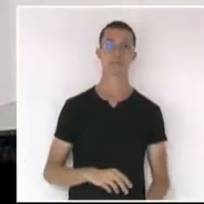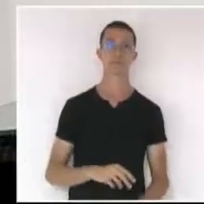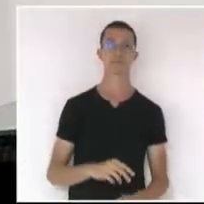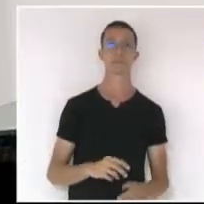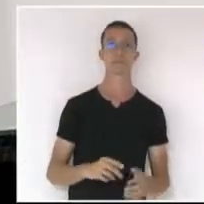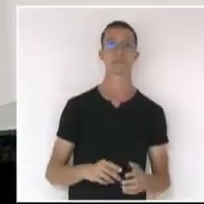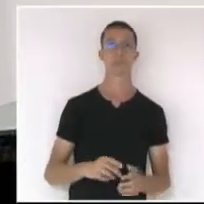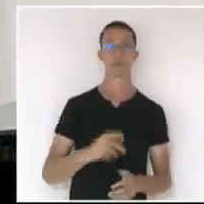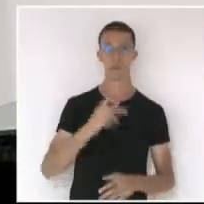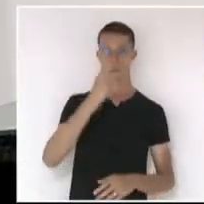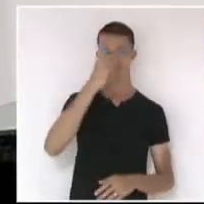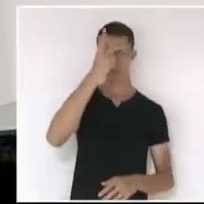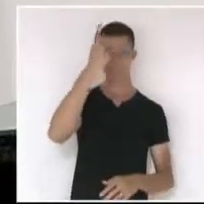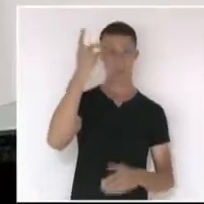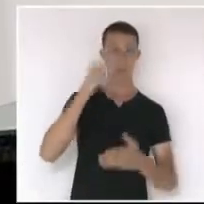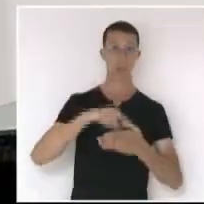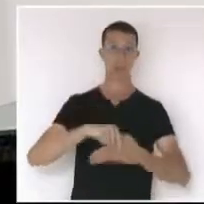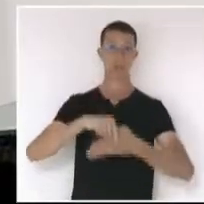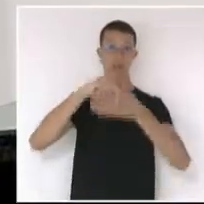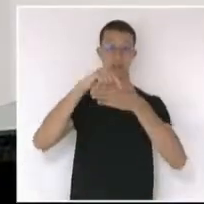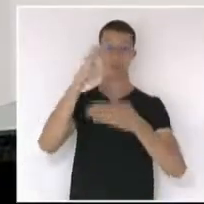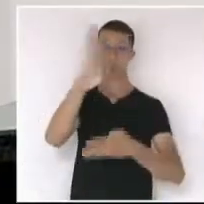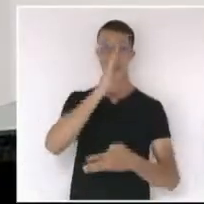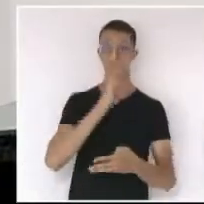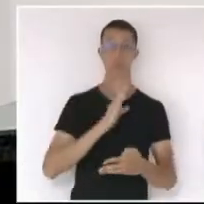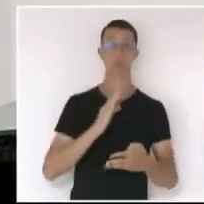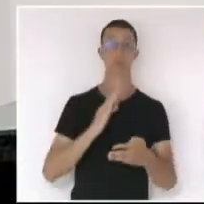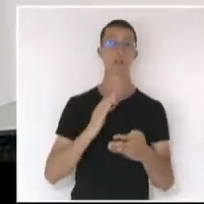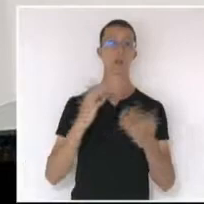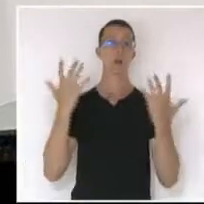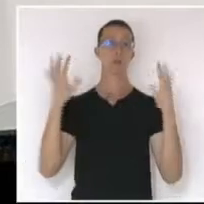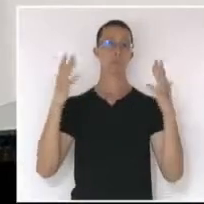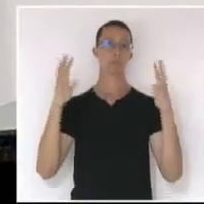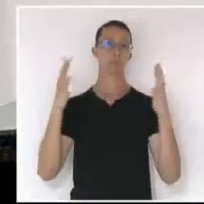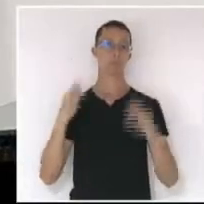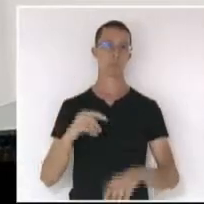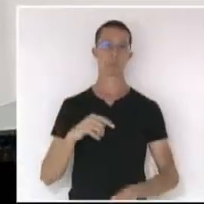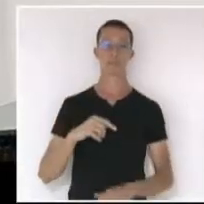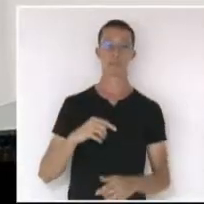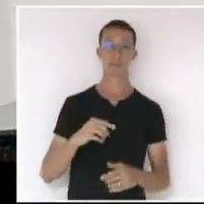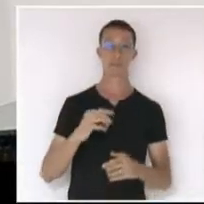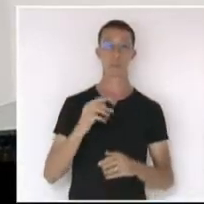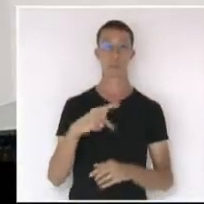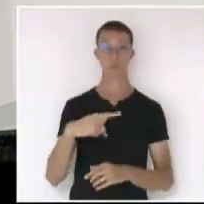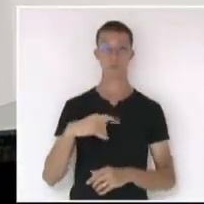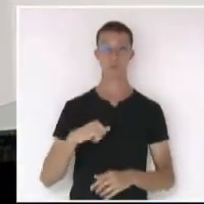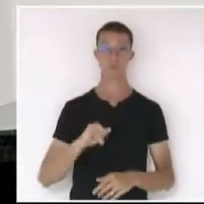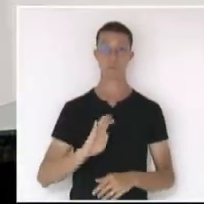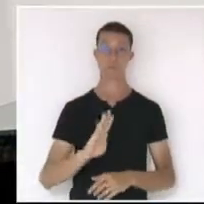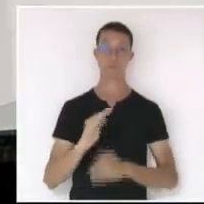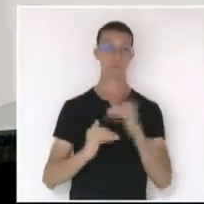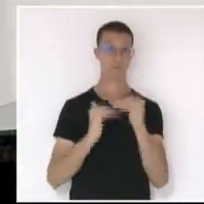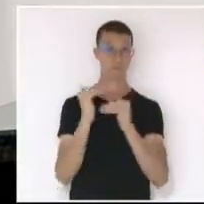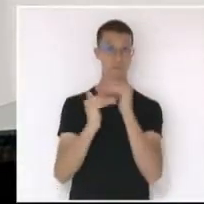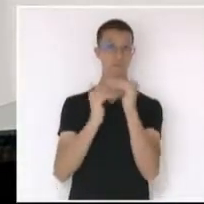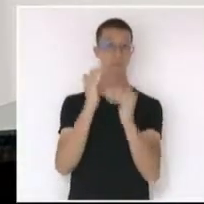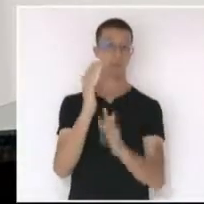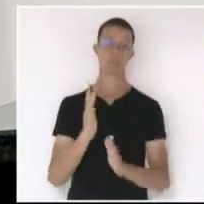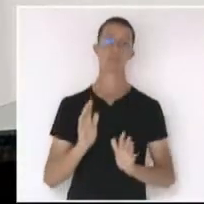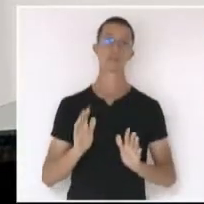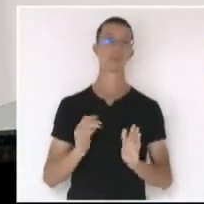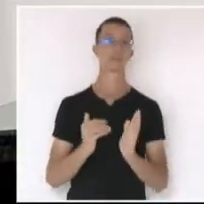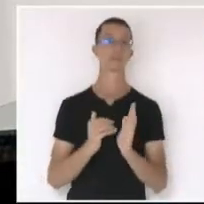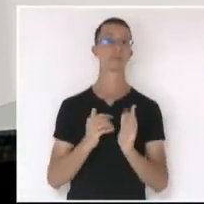comemorar o crescimento de 1,2 por cento do PIB Nacional Graças aqui graças ao agronegócio